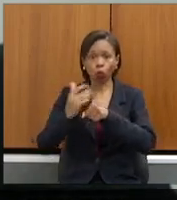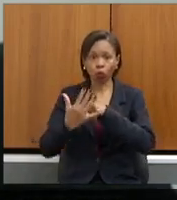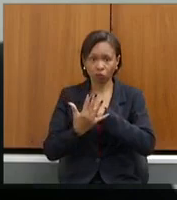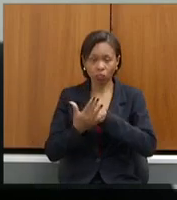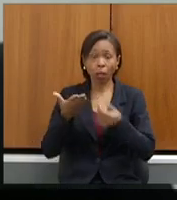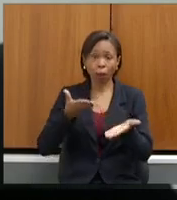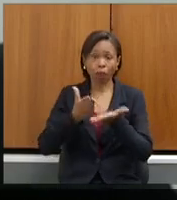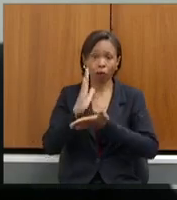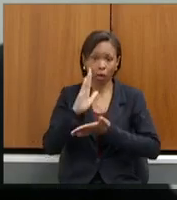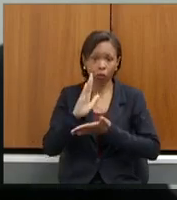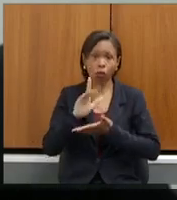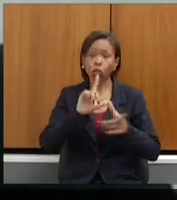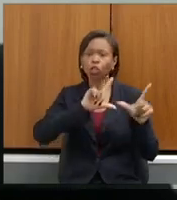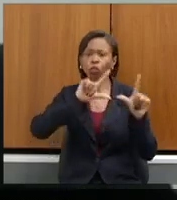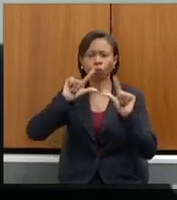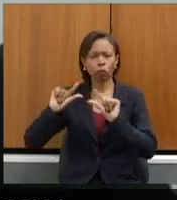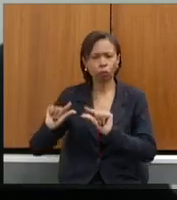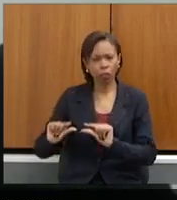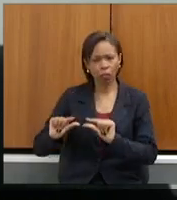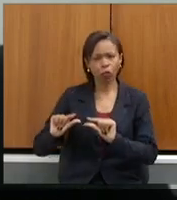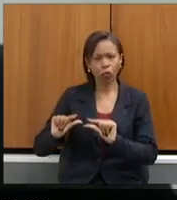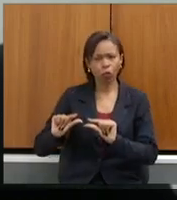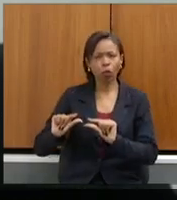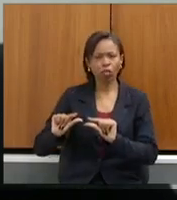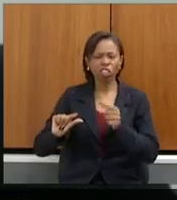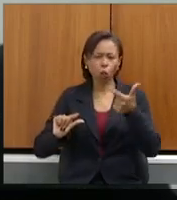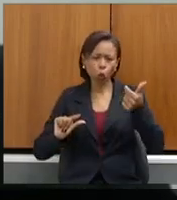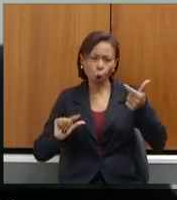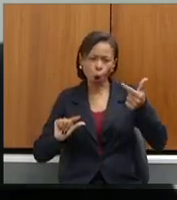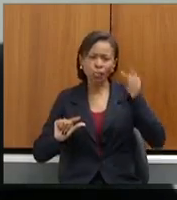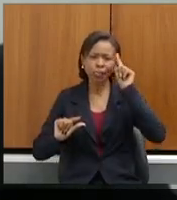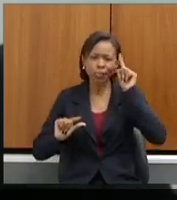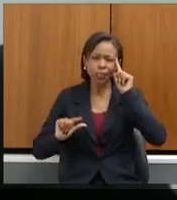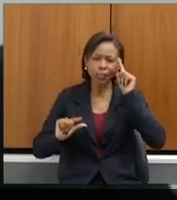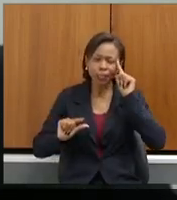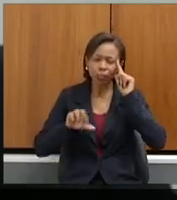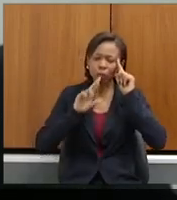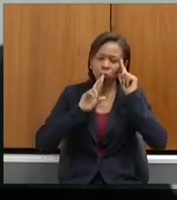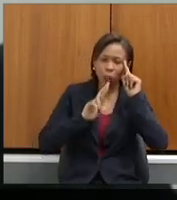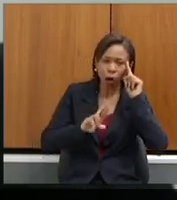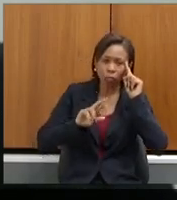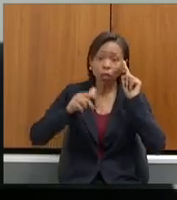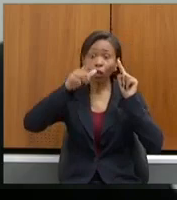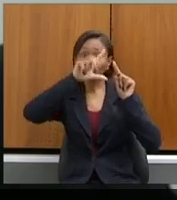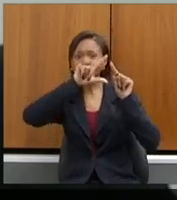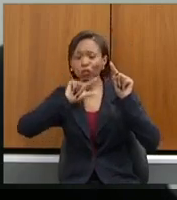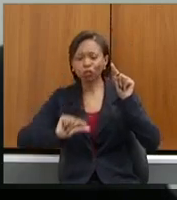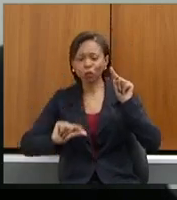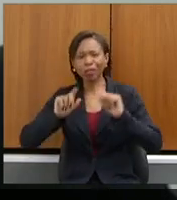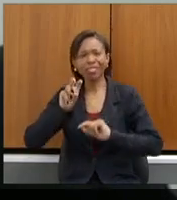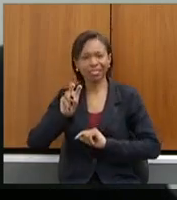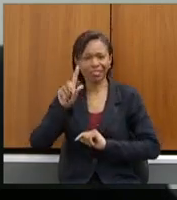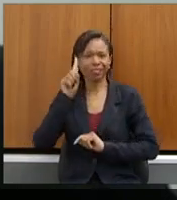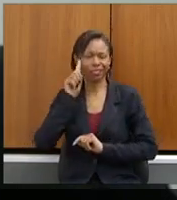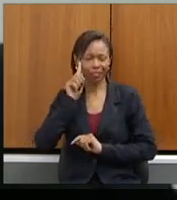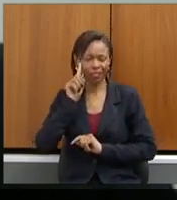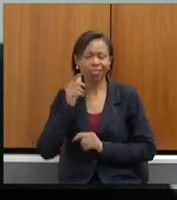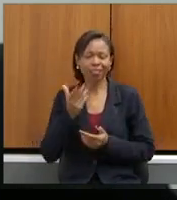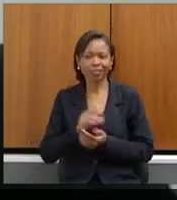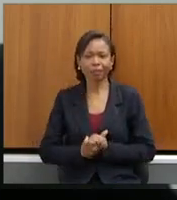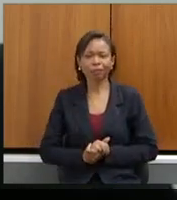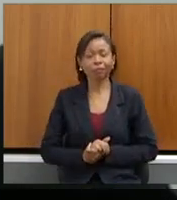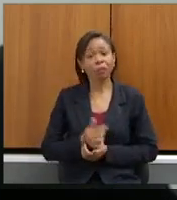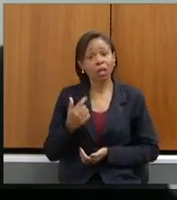reduzindo de 10 12 dias resultado de um exame para 5 dias como naquela ocasião era o voluntários e aí